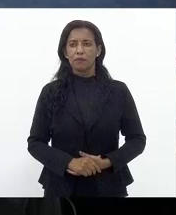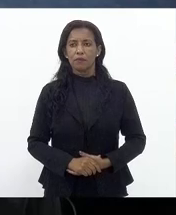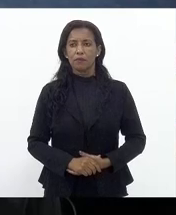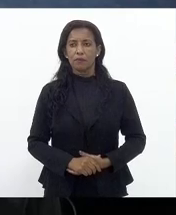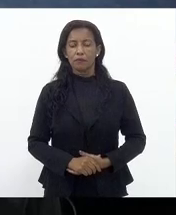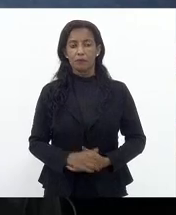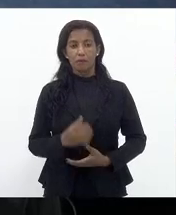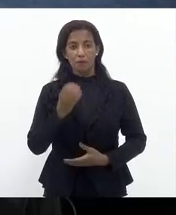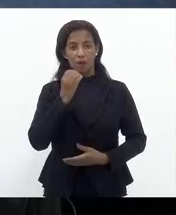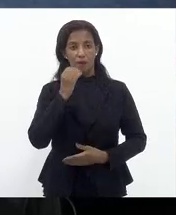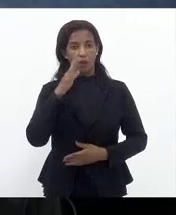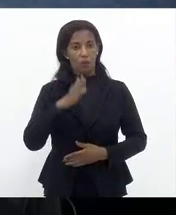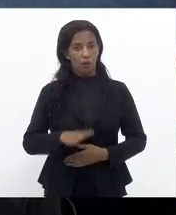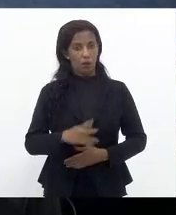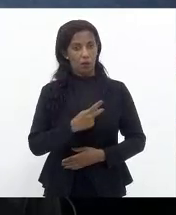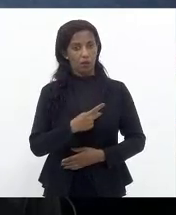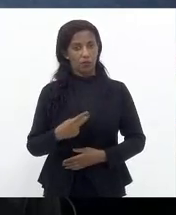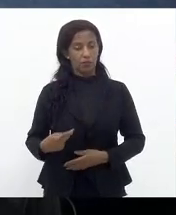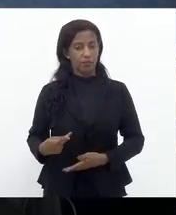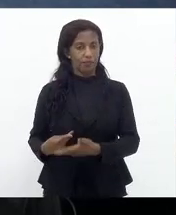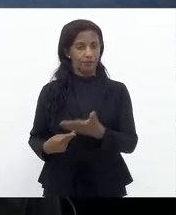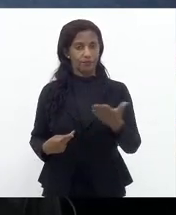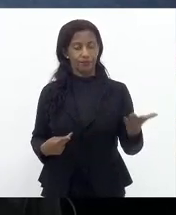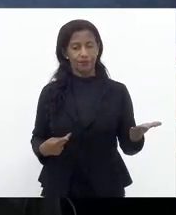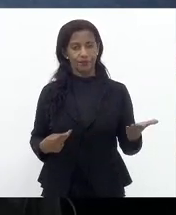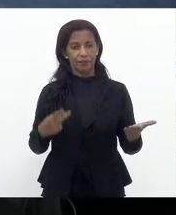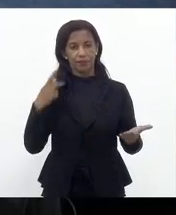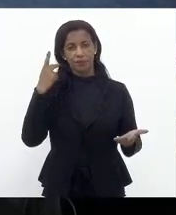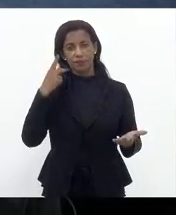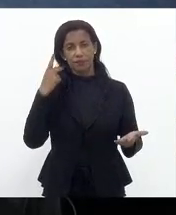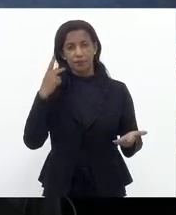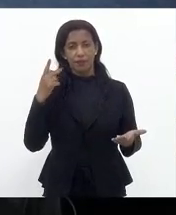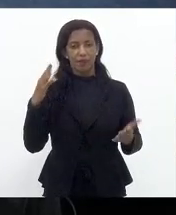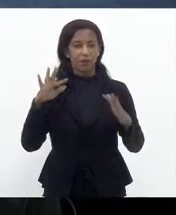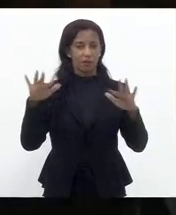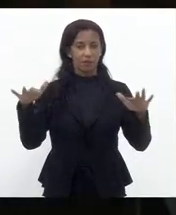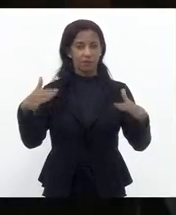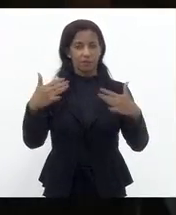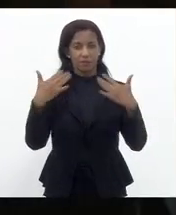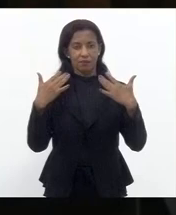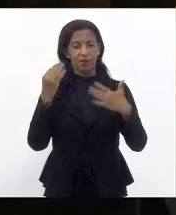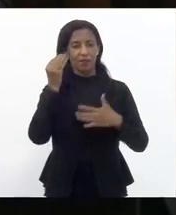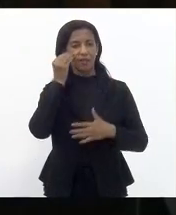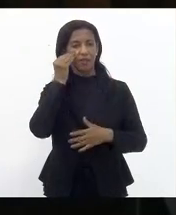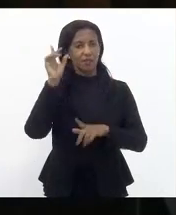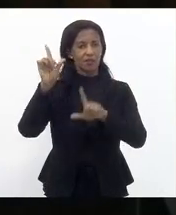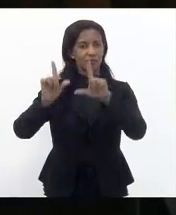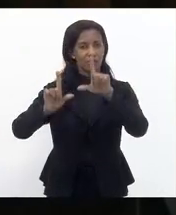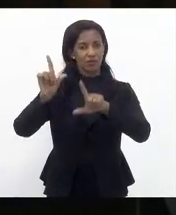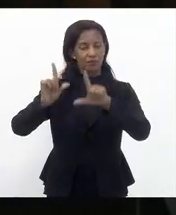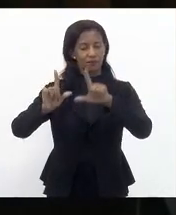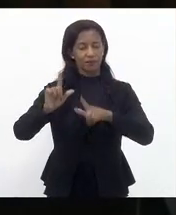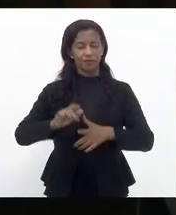Boa tarde, presidente, nobres colegas parlamentares, público presente e quem nos assiste pela TV Alerj.